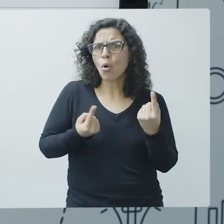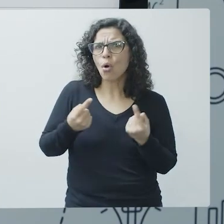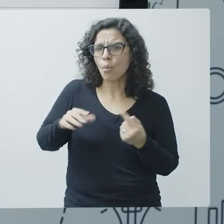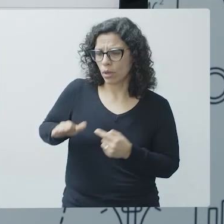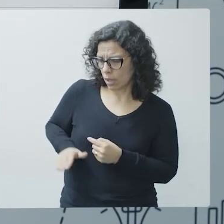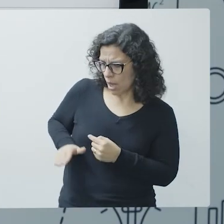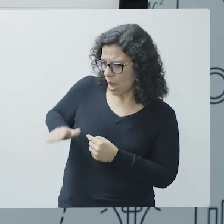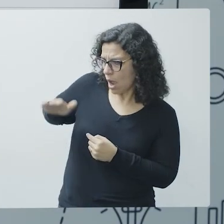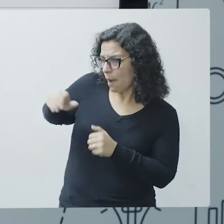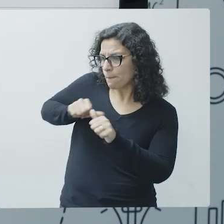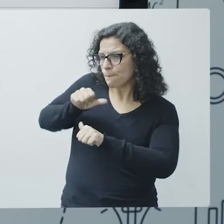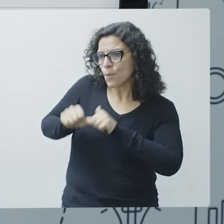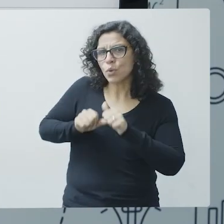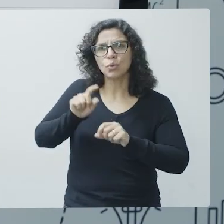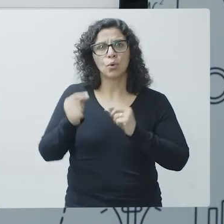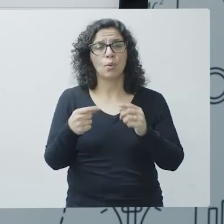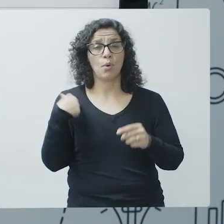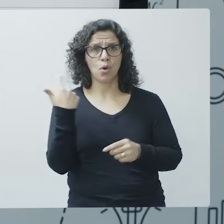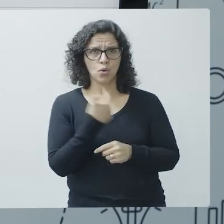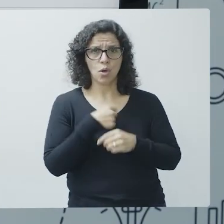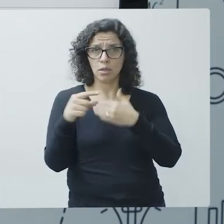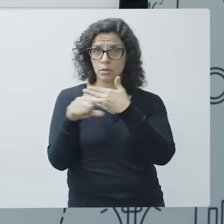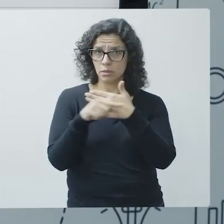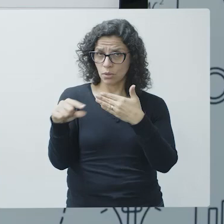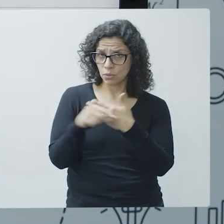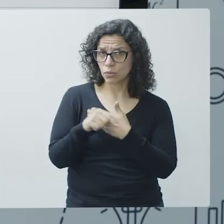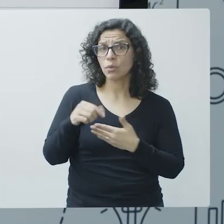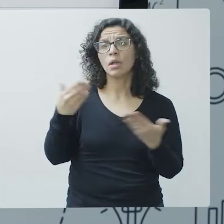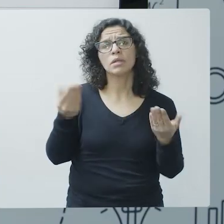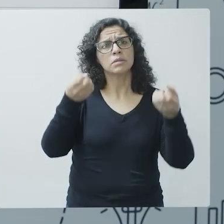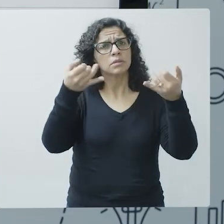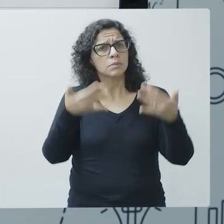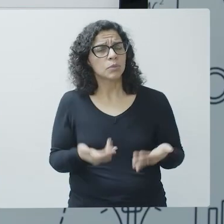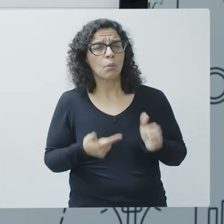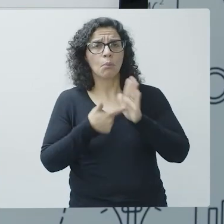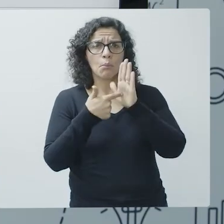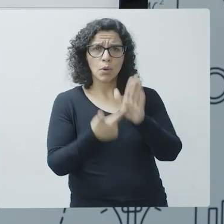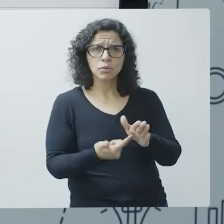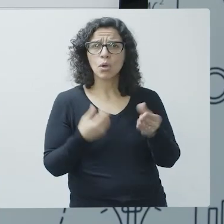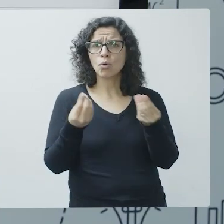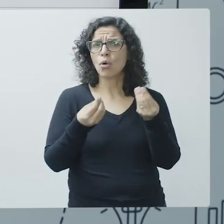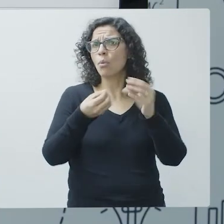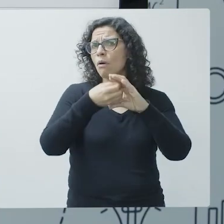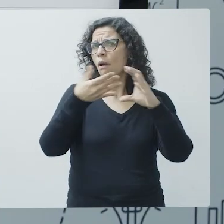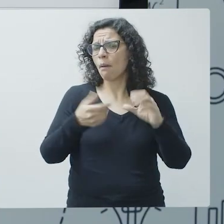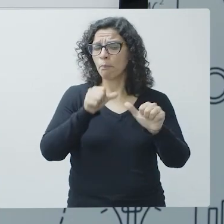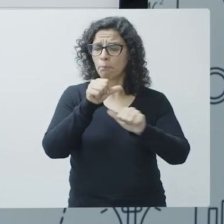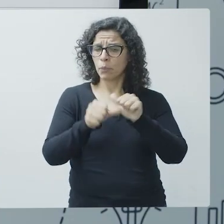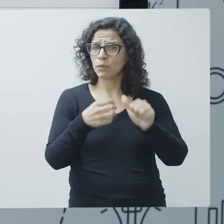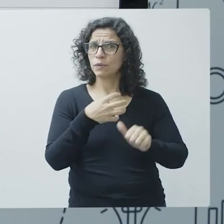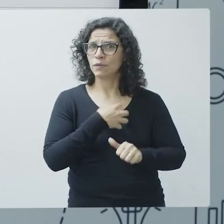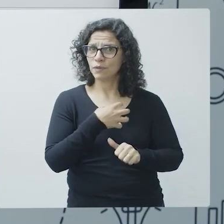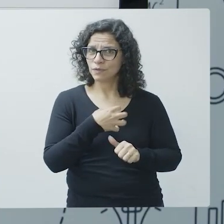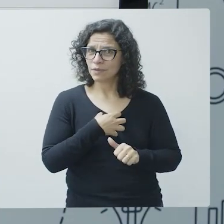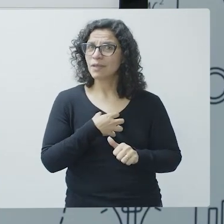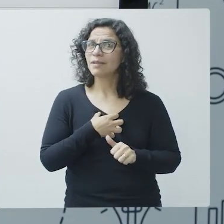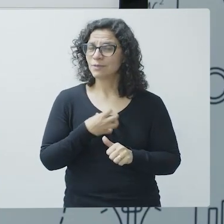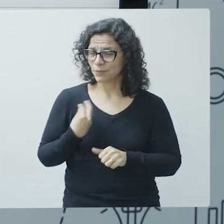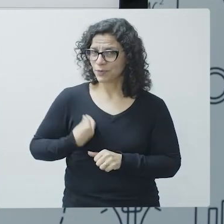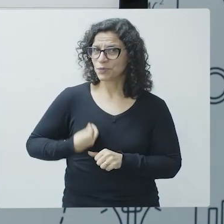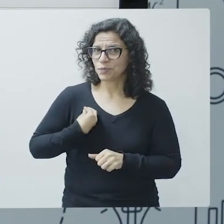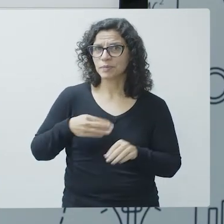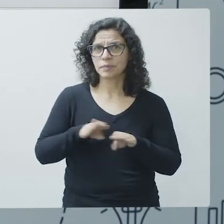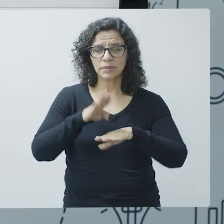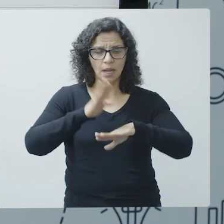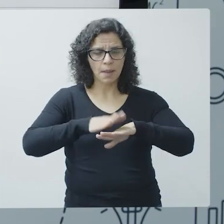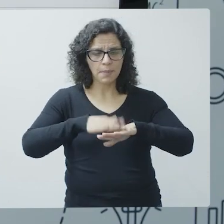mudanças ocorreram? A nossa autora, Cecília Meirelles, ela mostrou ali muitas mudanças, né, que aconteceram: